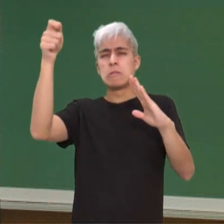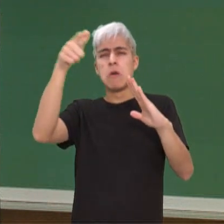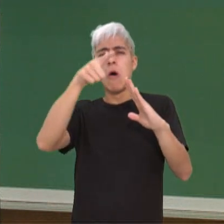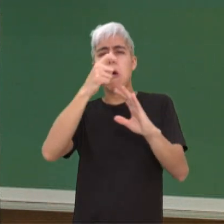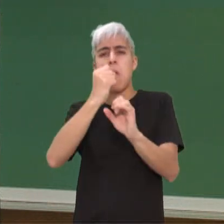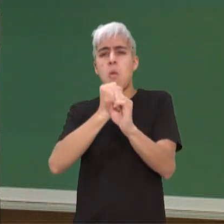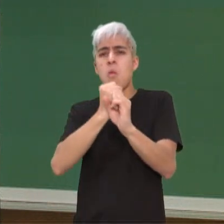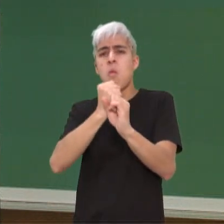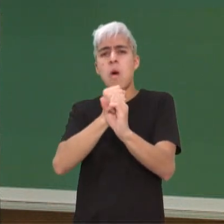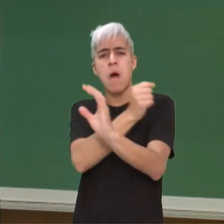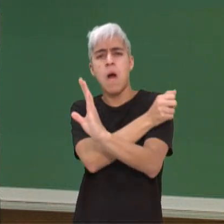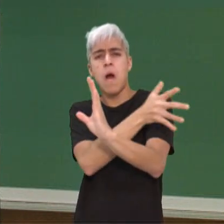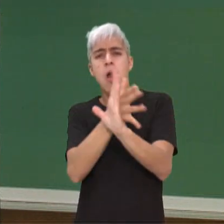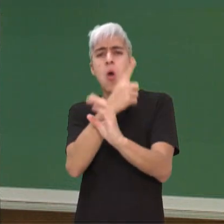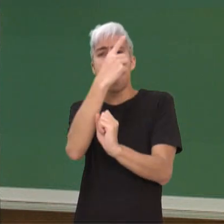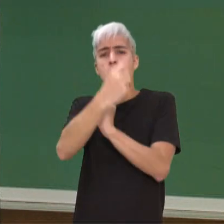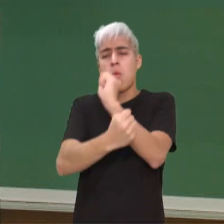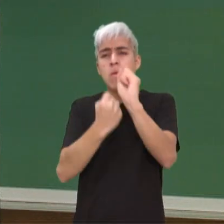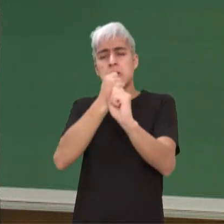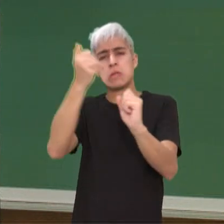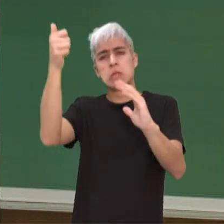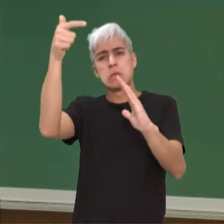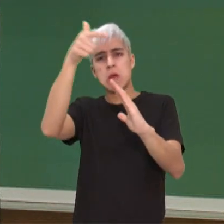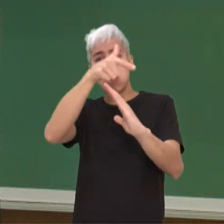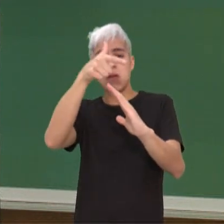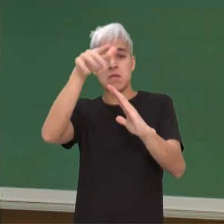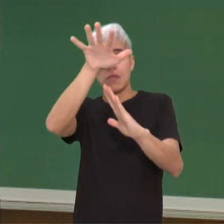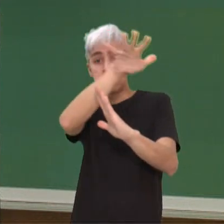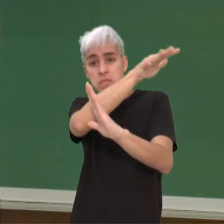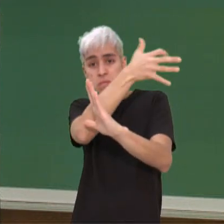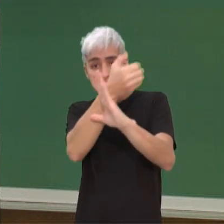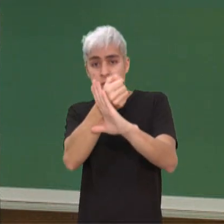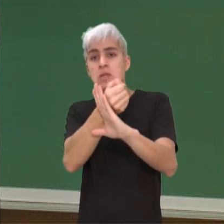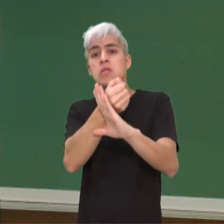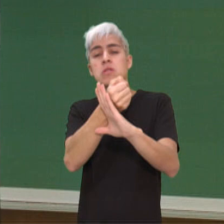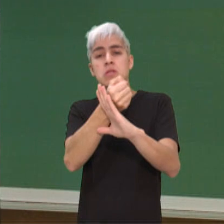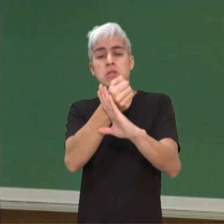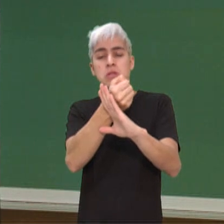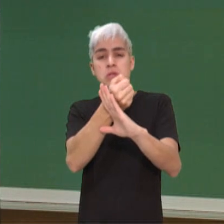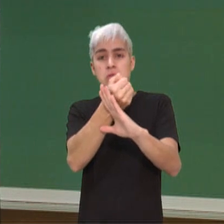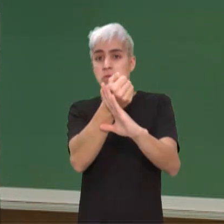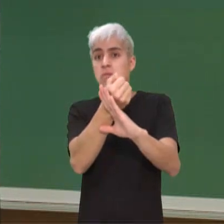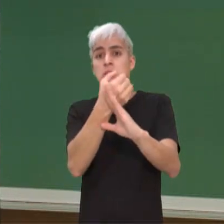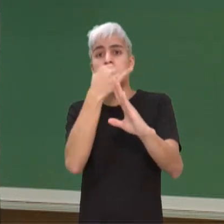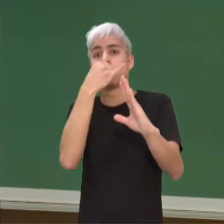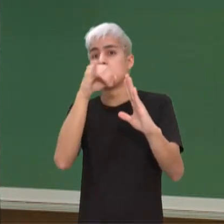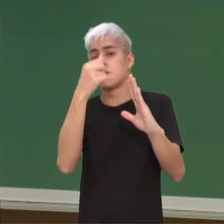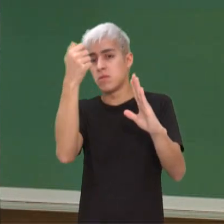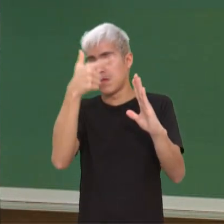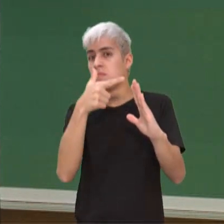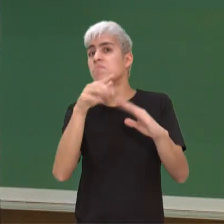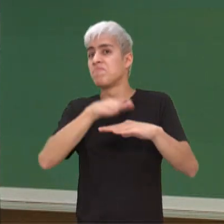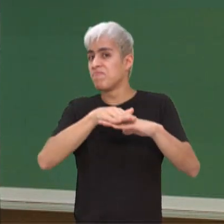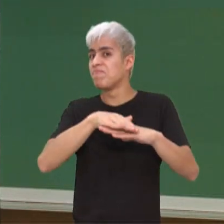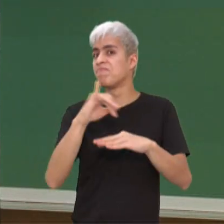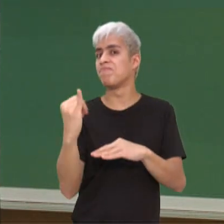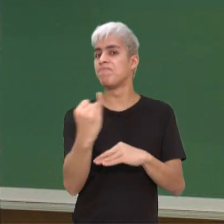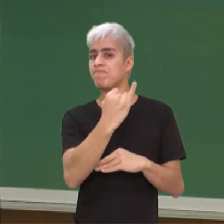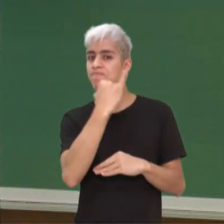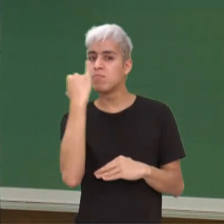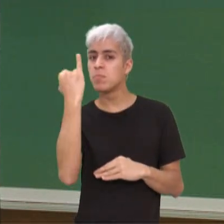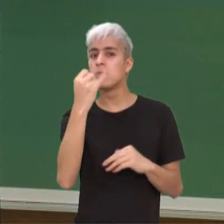inteiro. Então aqui, por exemplo, na questão da energia solar, é de profunda importância, ok? Nós temos